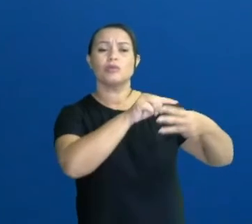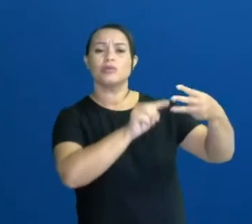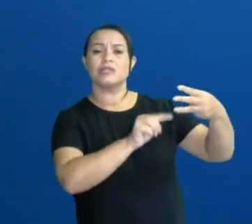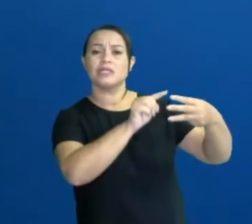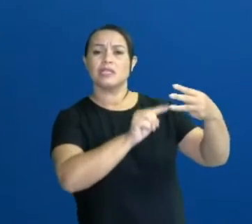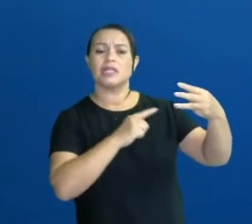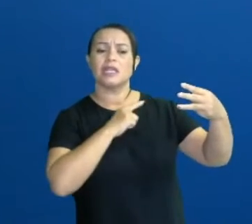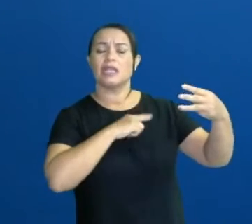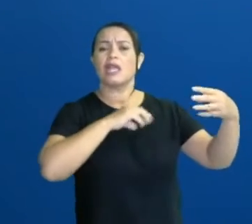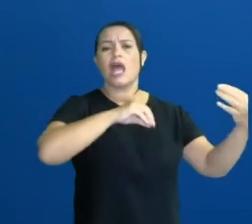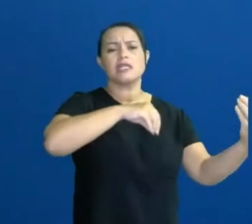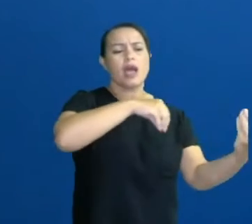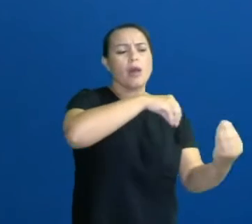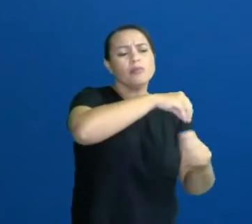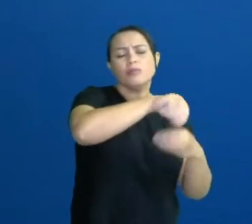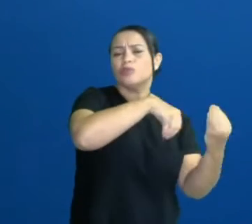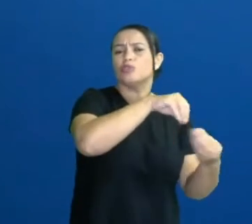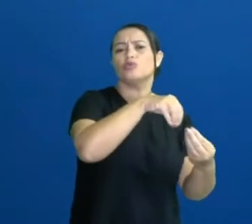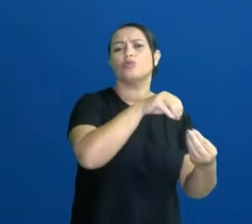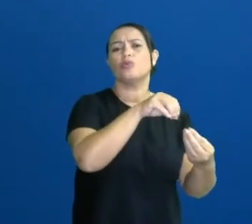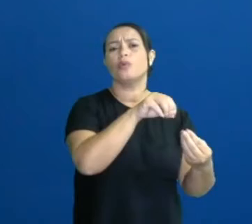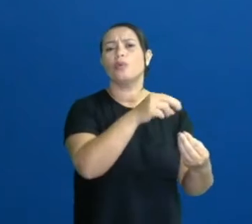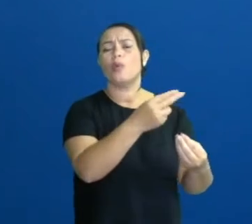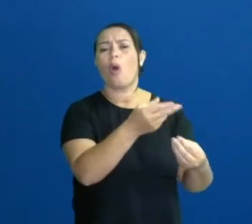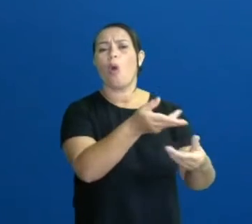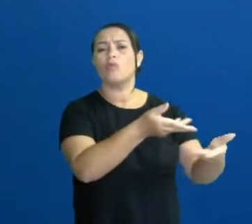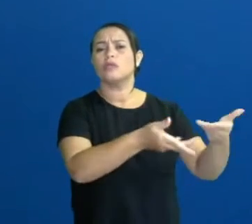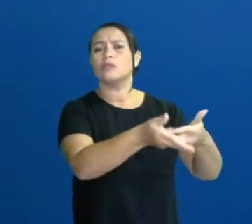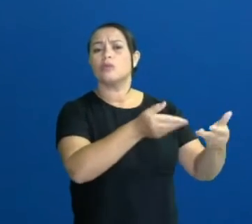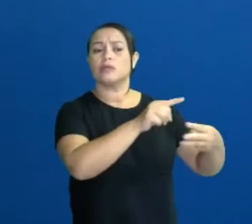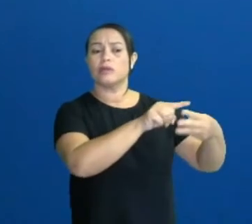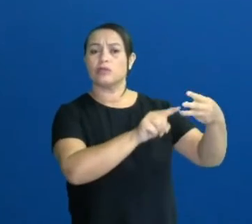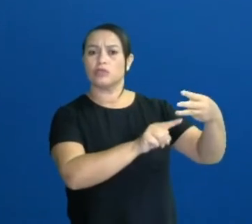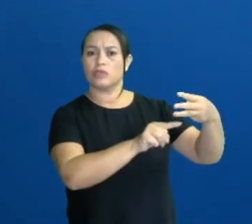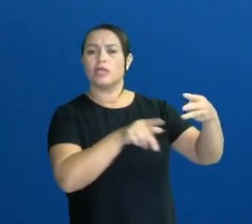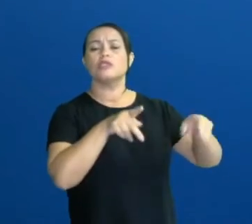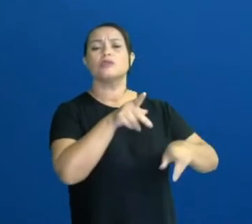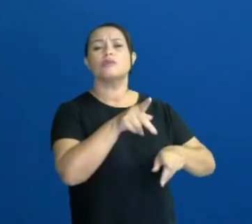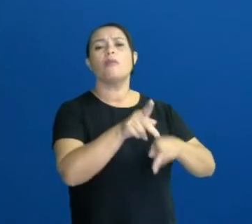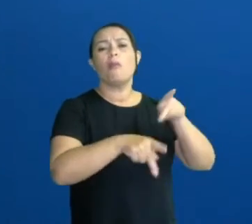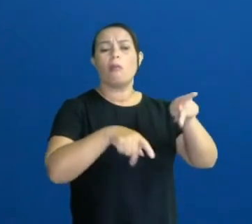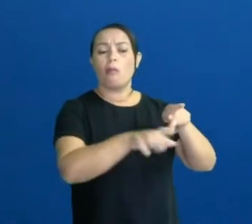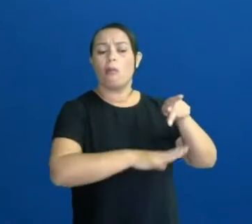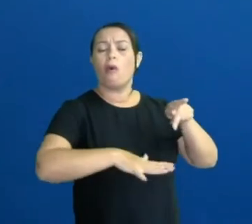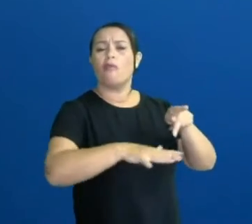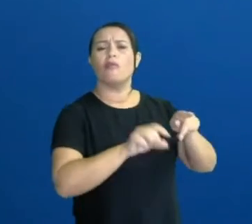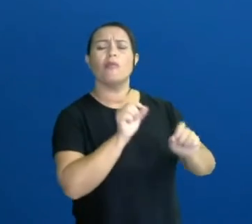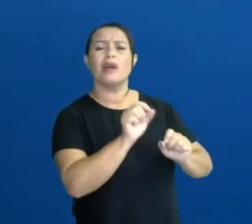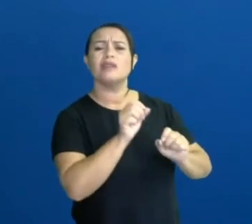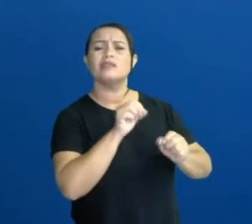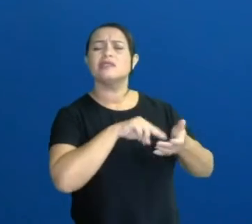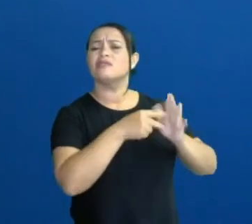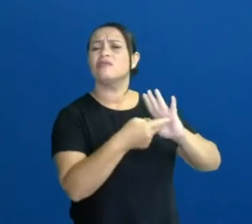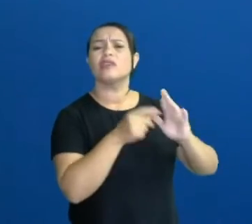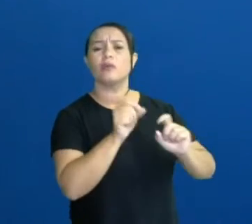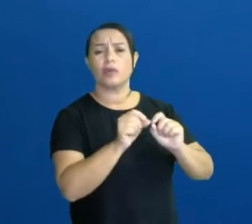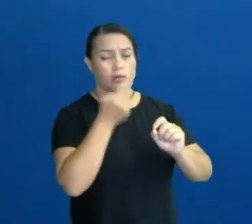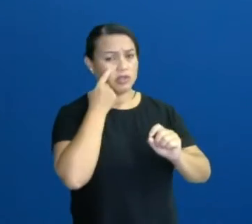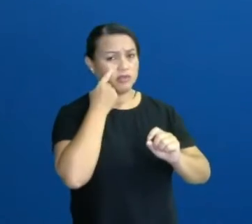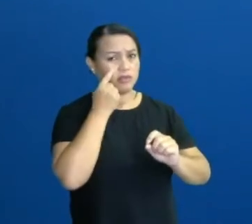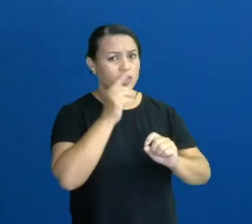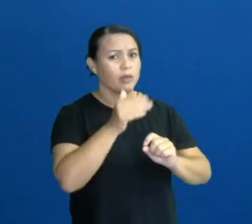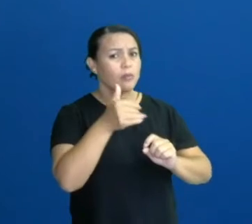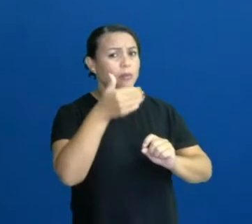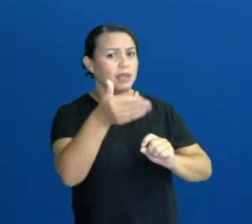dessa mistura ou dessa interlocução entre esses três povos. Mas isso não quer dizer, e a gente vai ver mais à